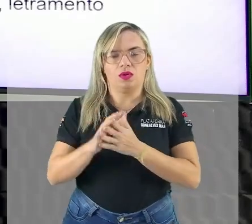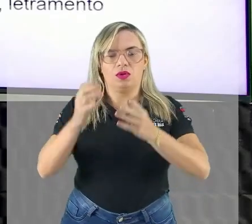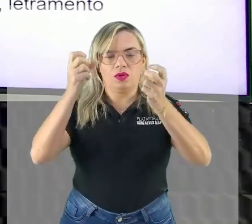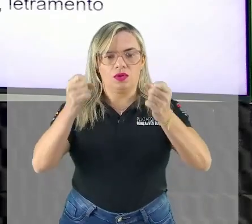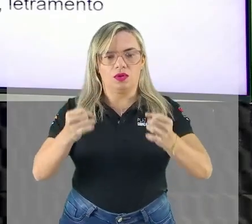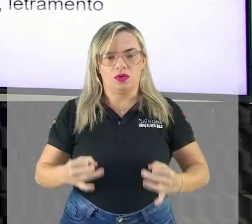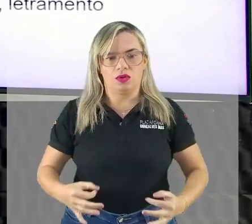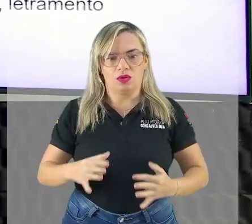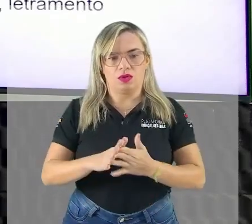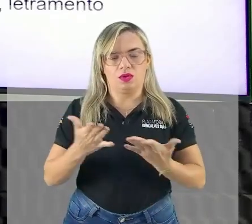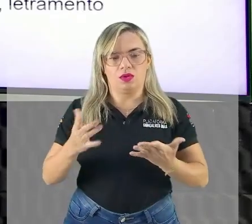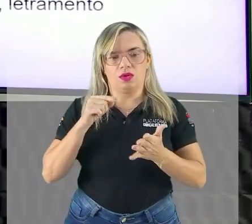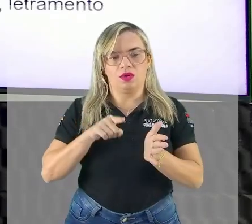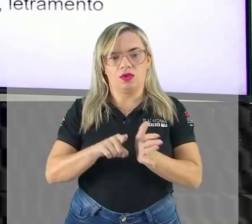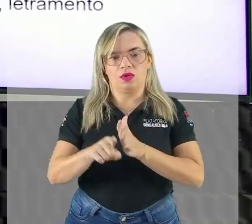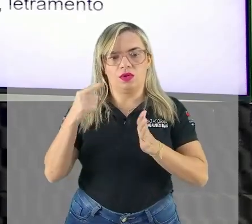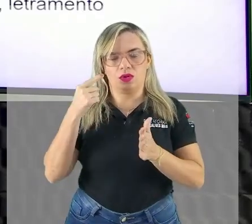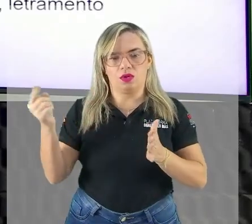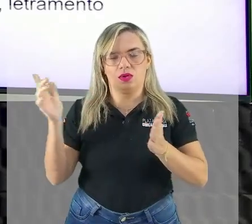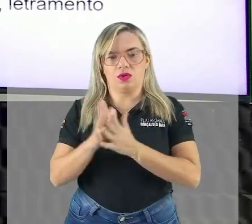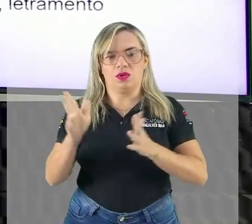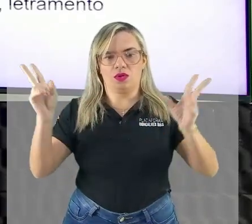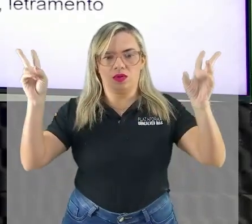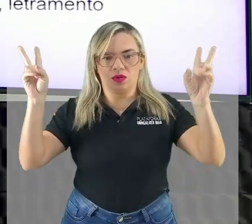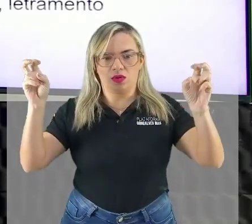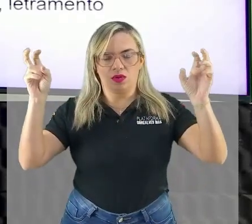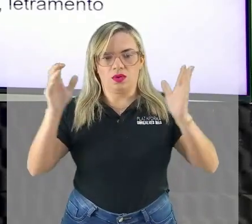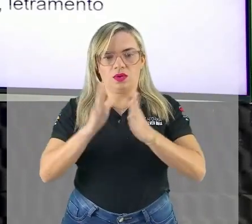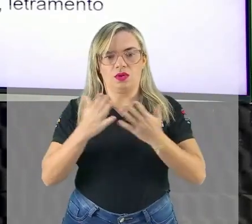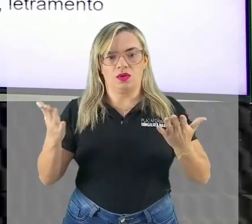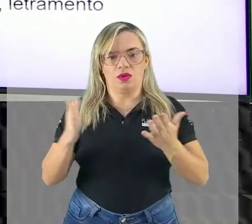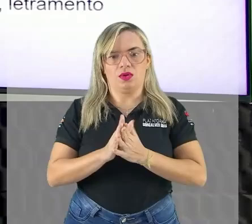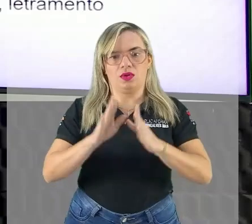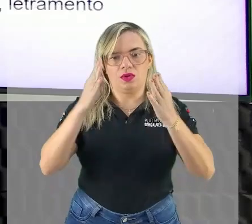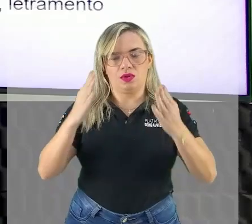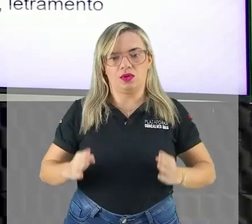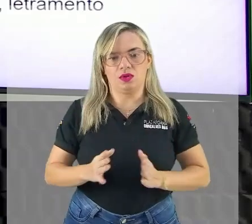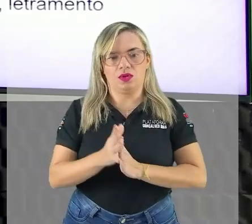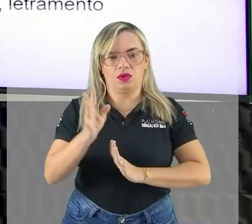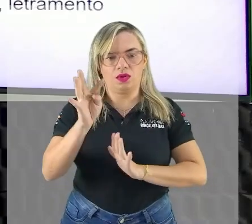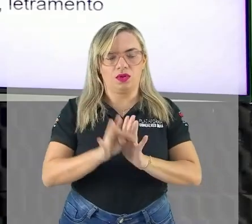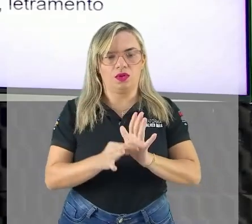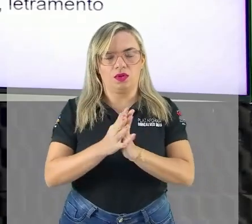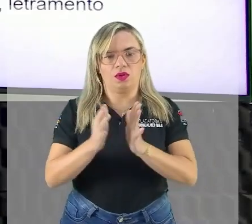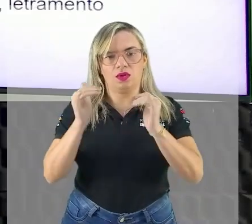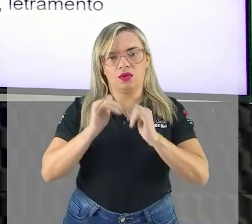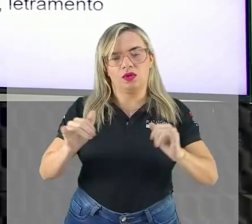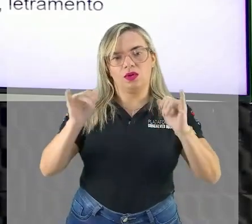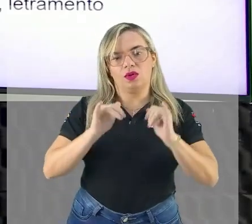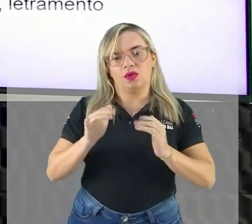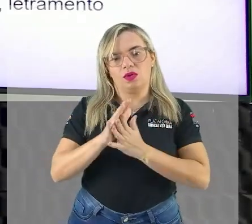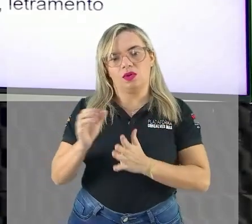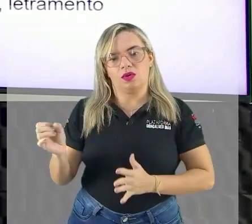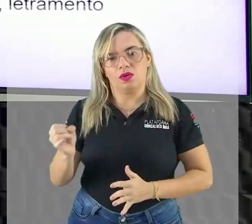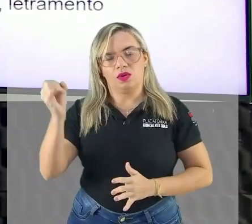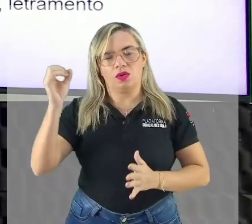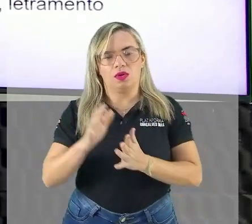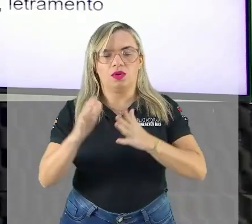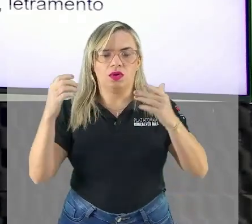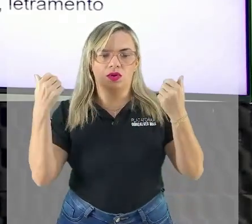tratando de questões do Enem. E aqui o tema a gente vai trabalhar com texto informativo, São textos muito importantes que a gente